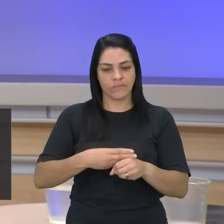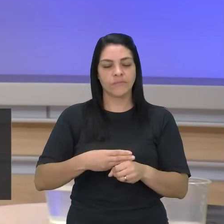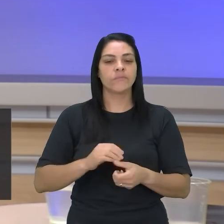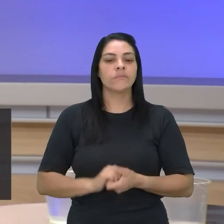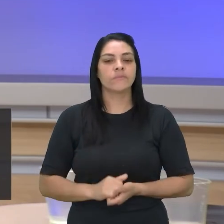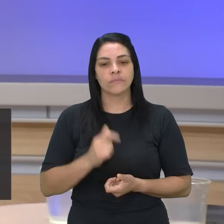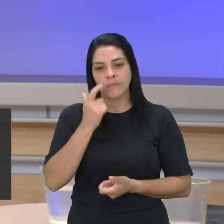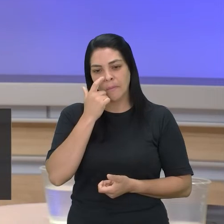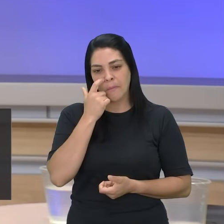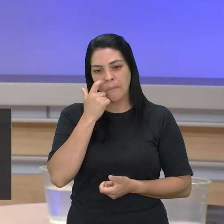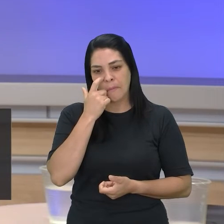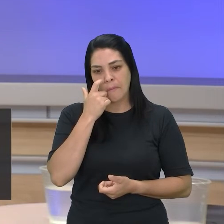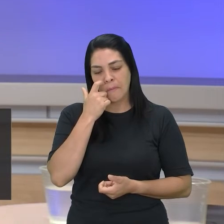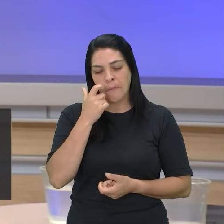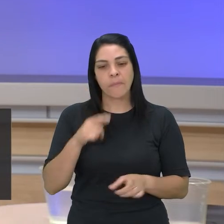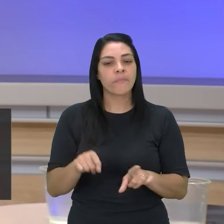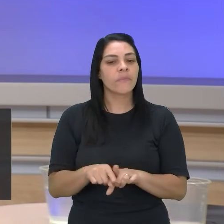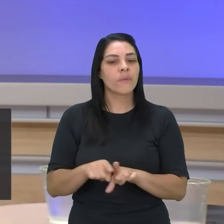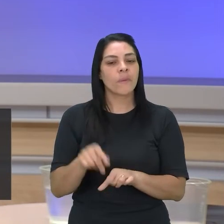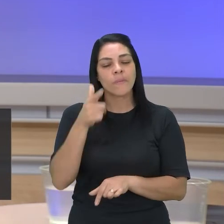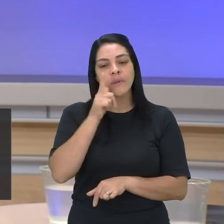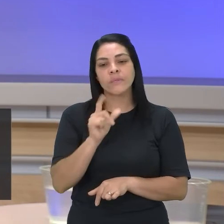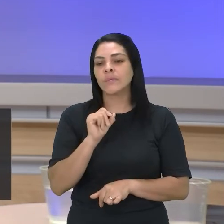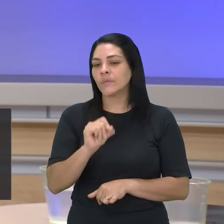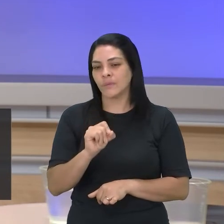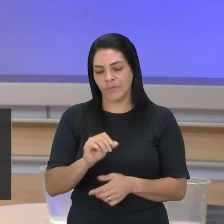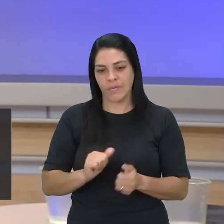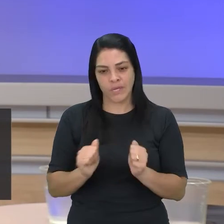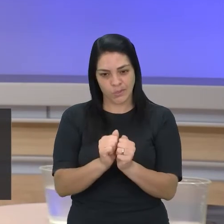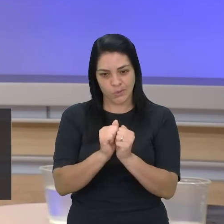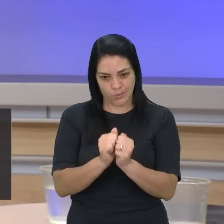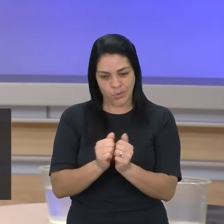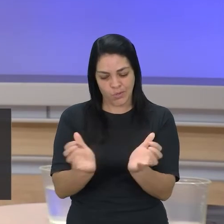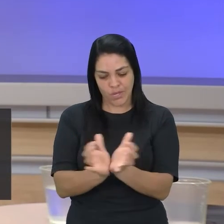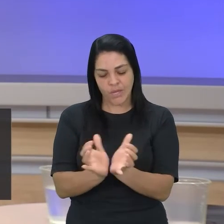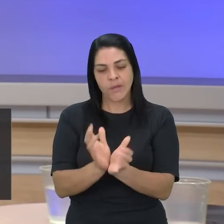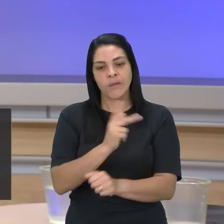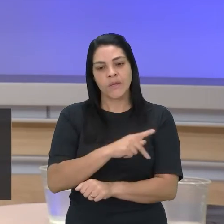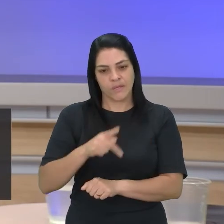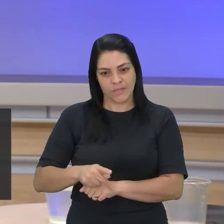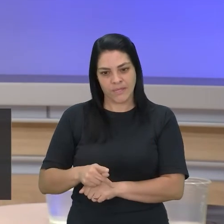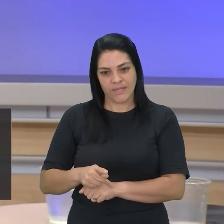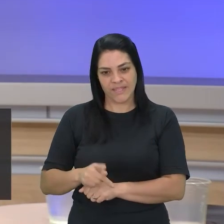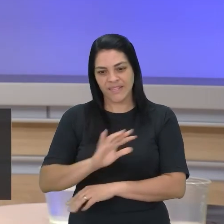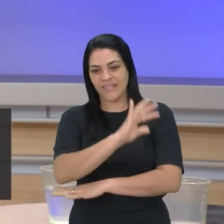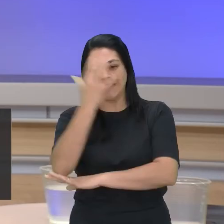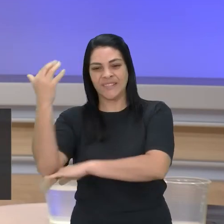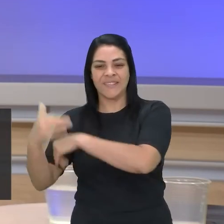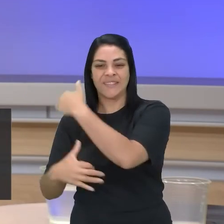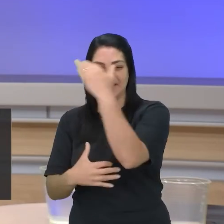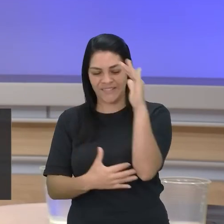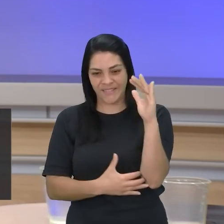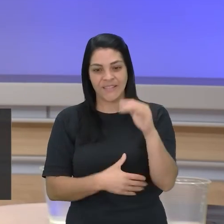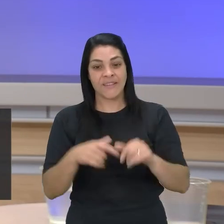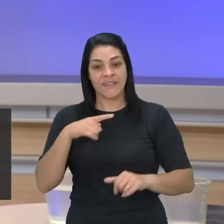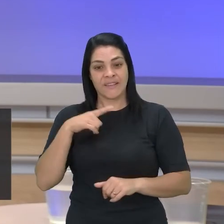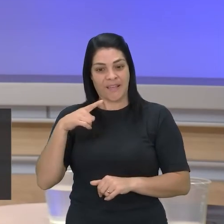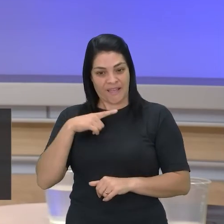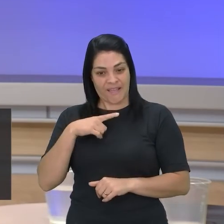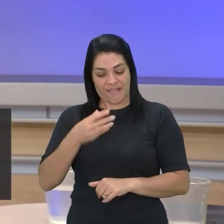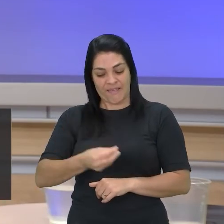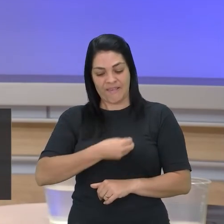né, para poder ir com a equipe de professores para a mini-floresta, para fazer as vivências com os